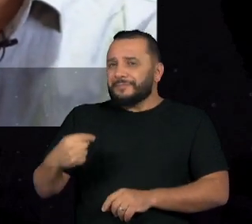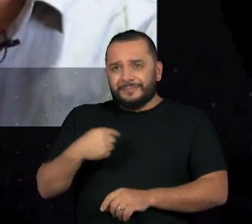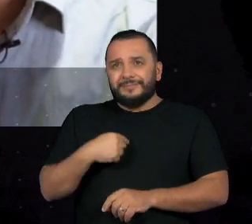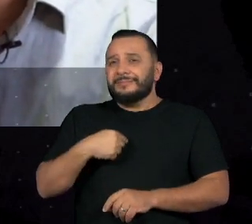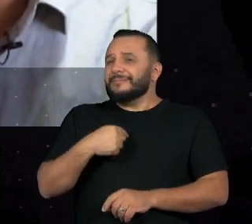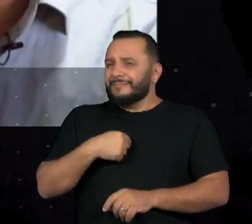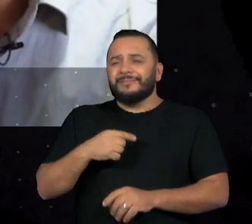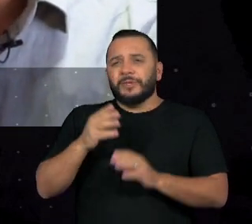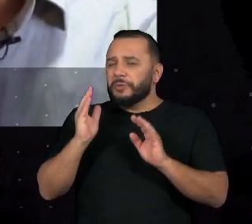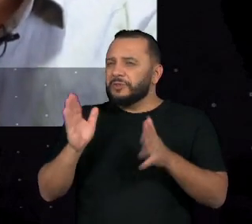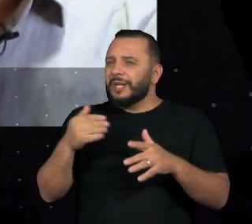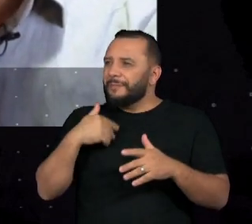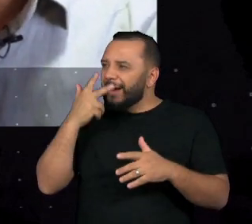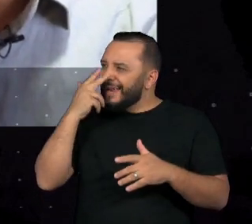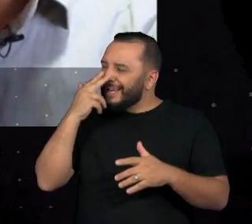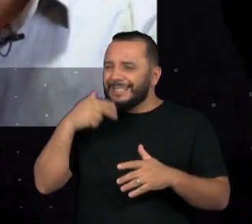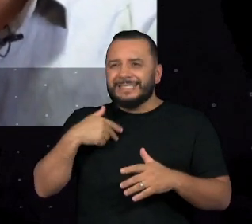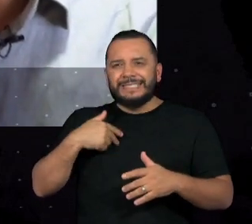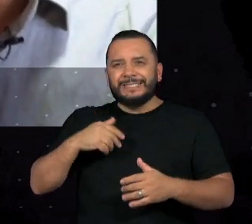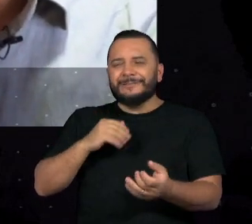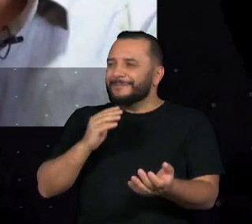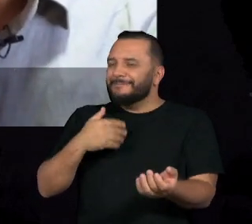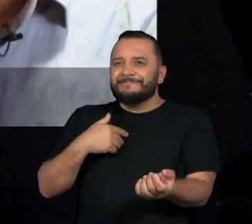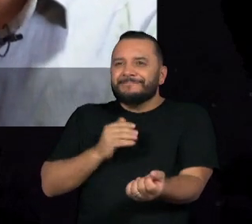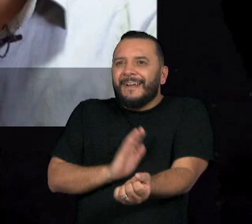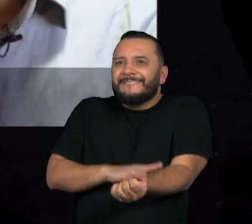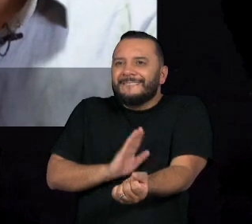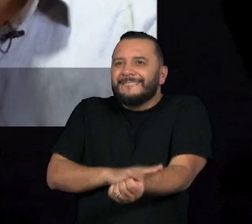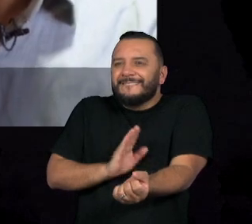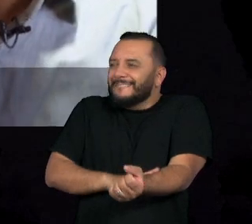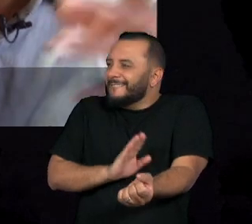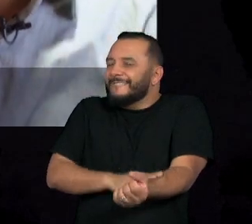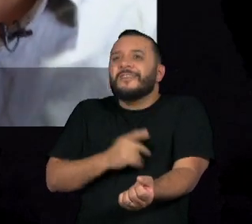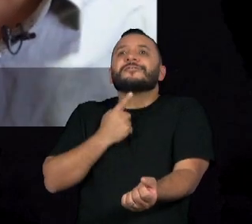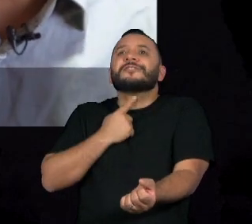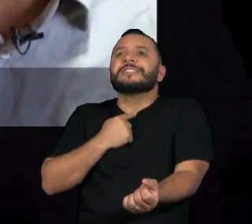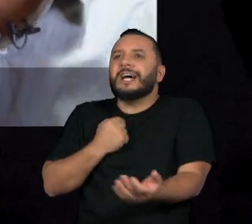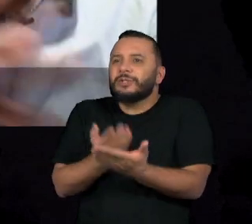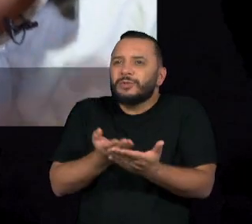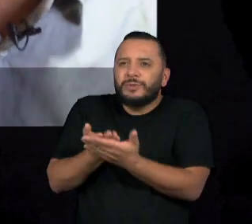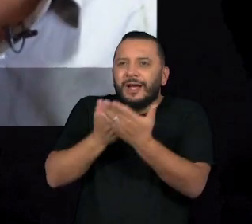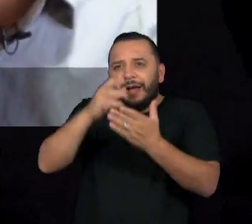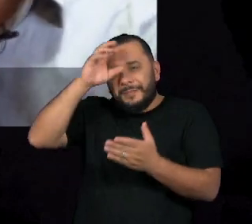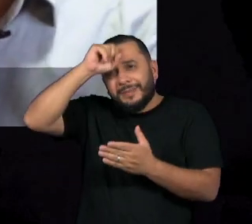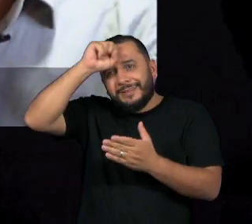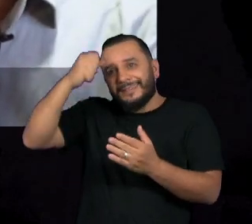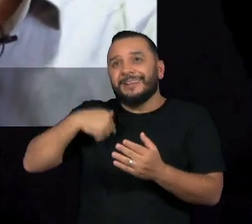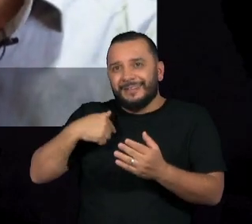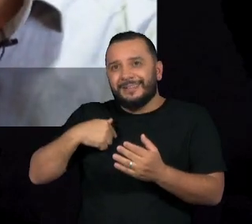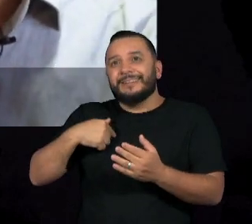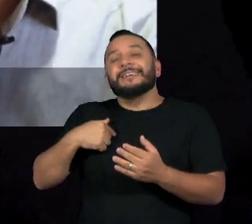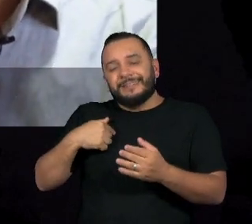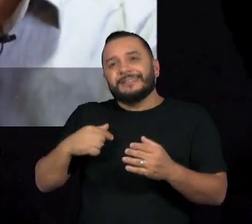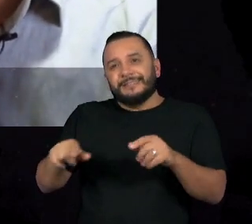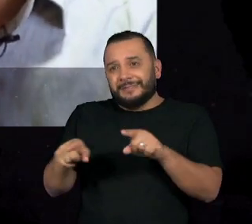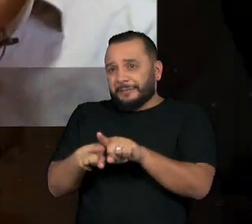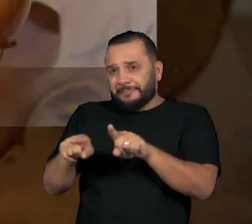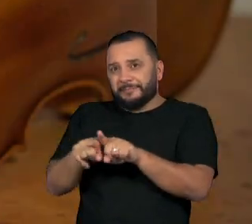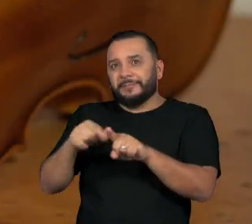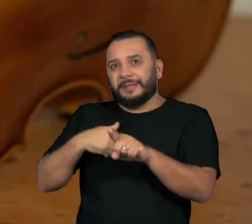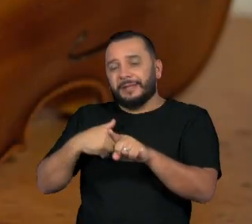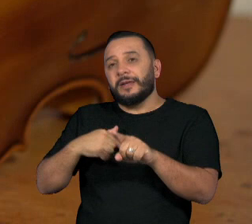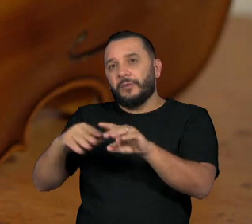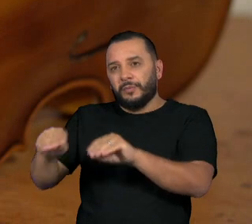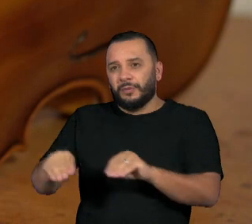DNA e continuei estudando depois disso. E hoje, no meio do caminho, migrei para instrumento acústico. Instrumento de